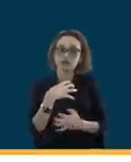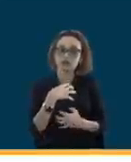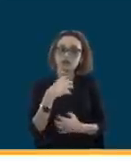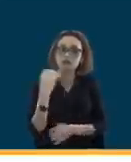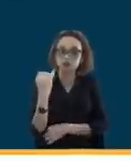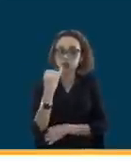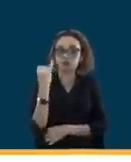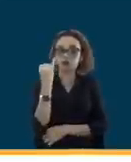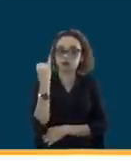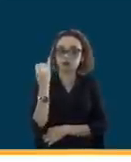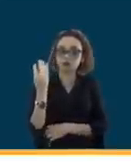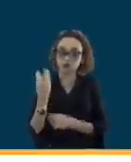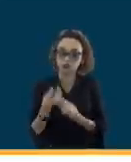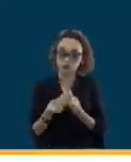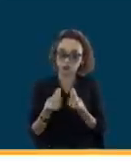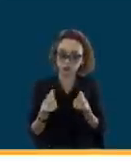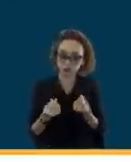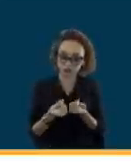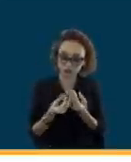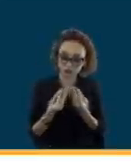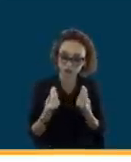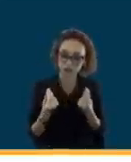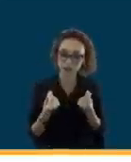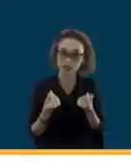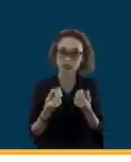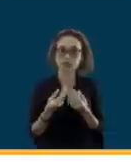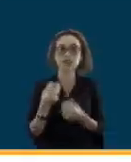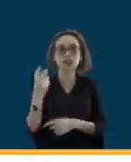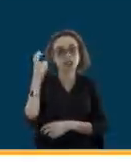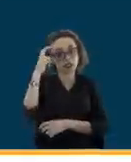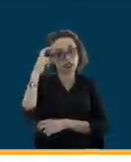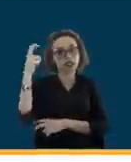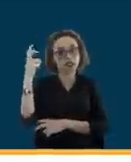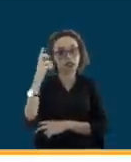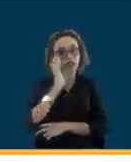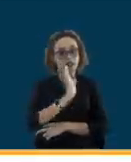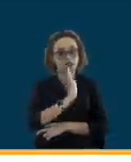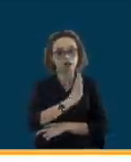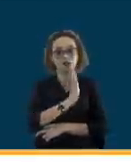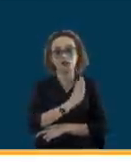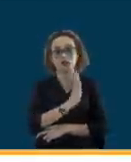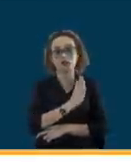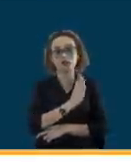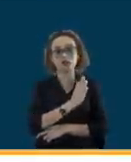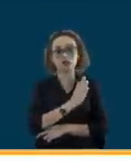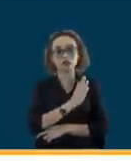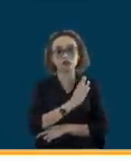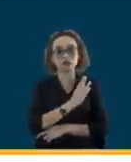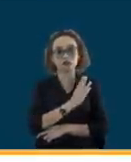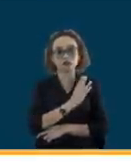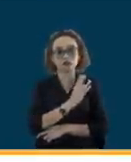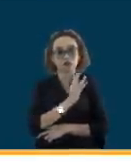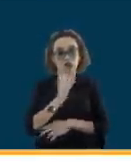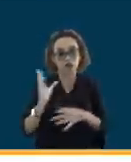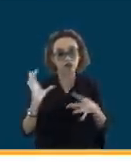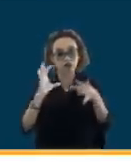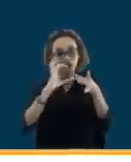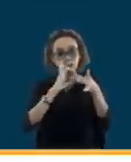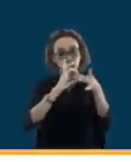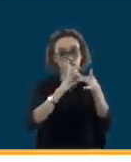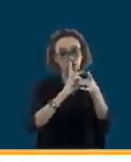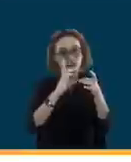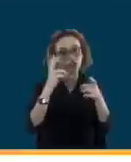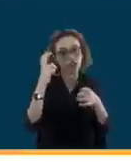essa inteligência do coração, quando ela se junta com a inteligência da